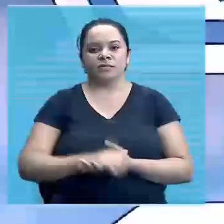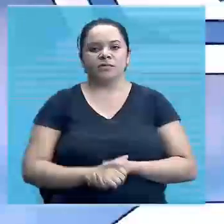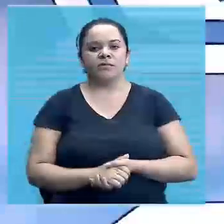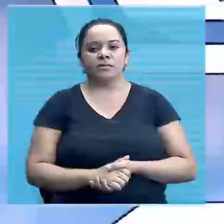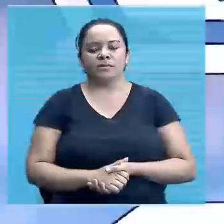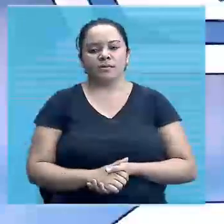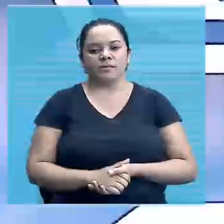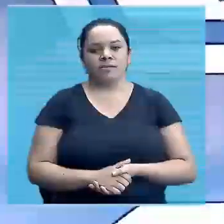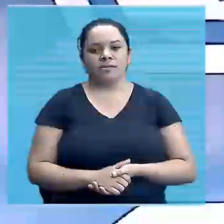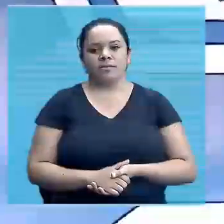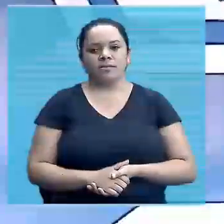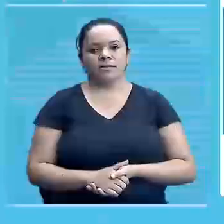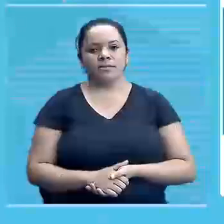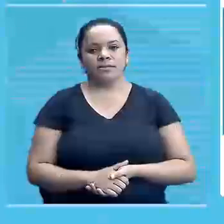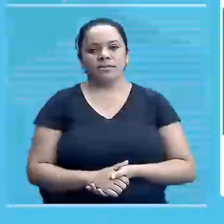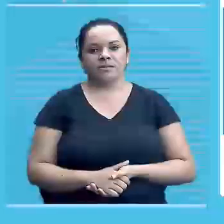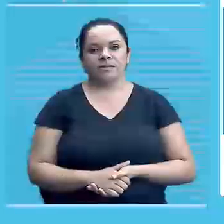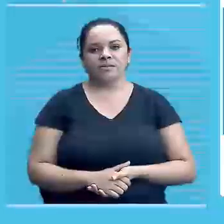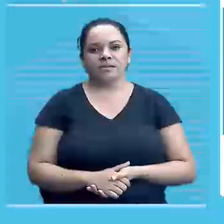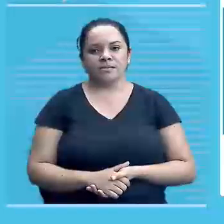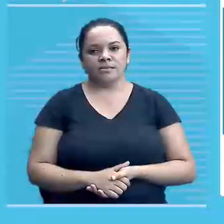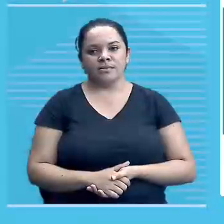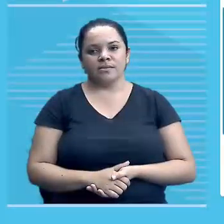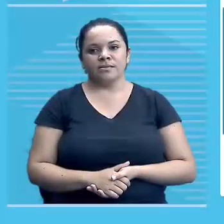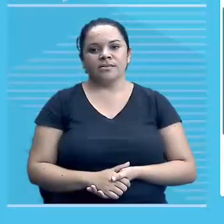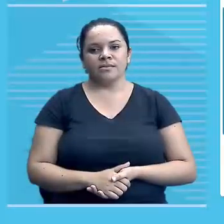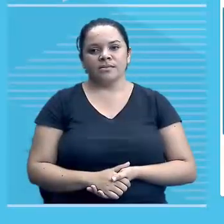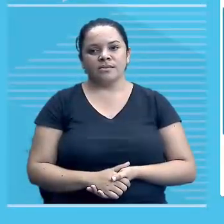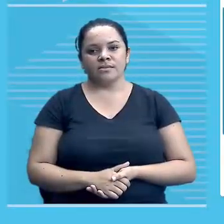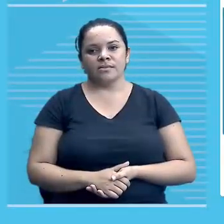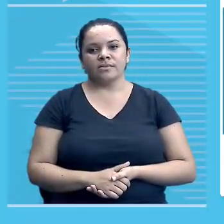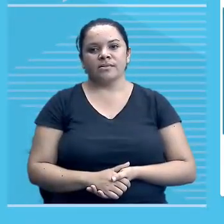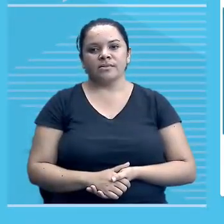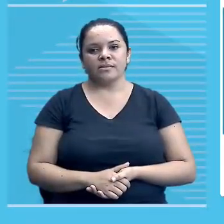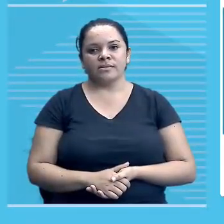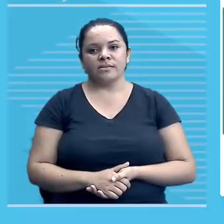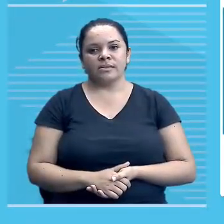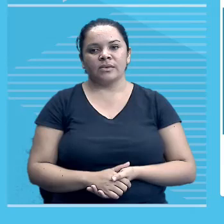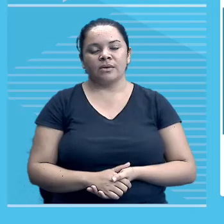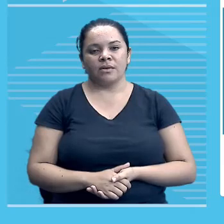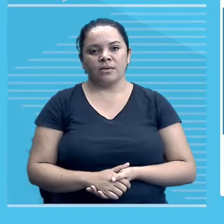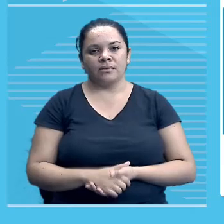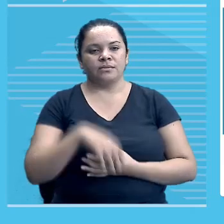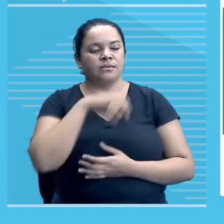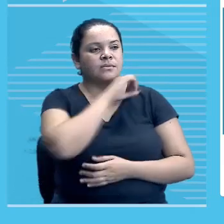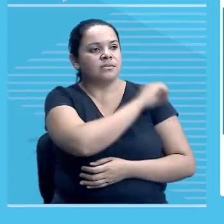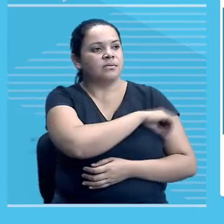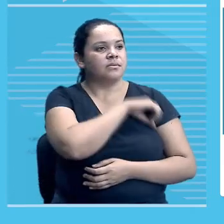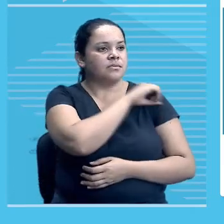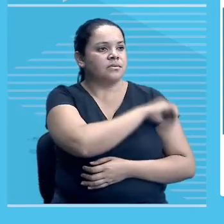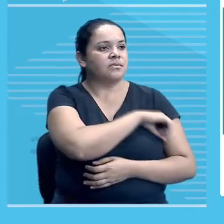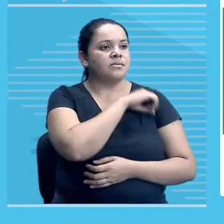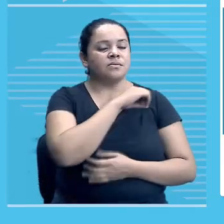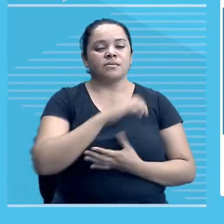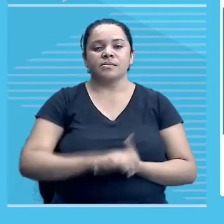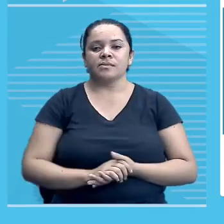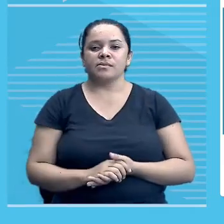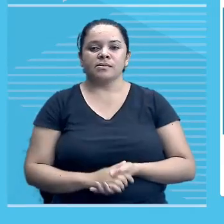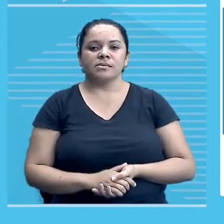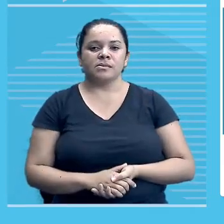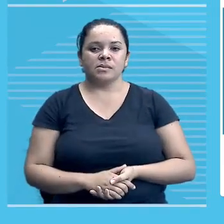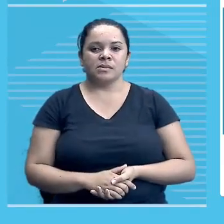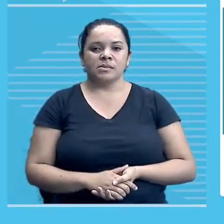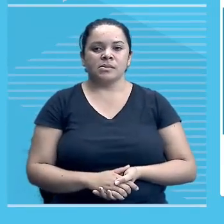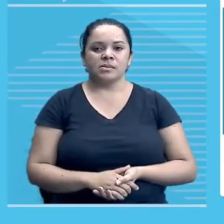Uruçuí, São João da Raiá. Então vamos lá com a nossa oficinazinha aqui, né? Estamos já no